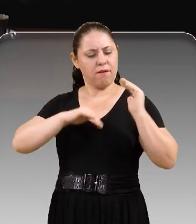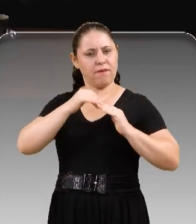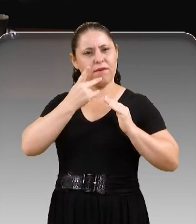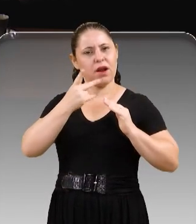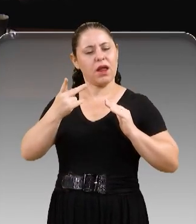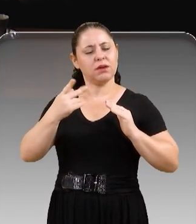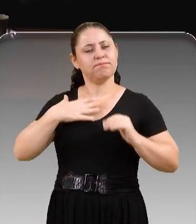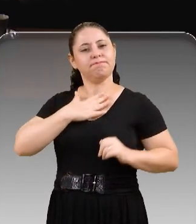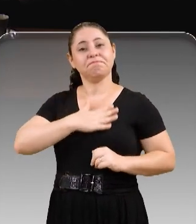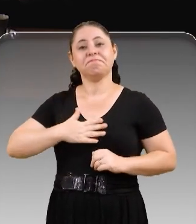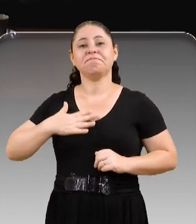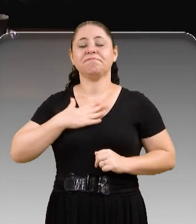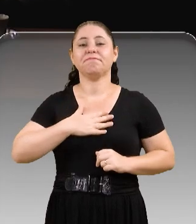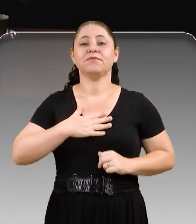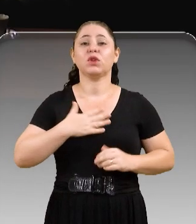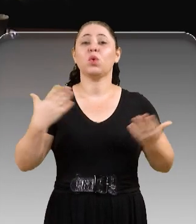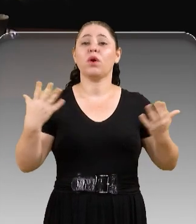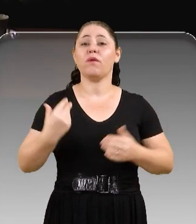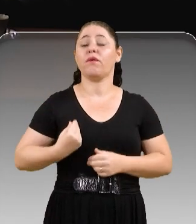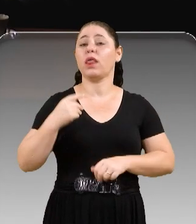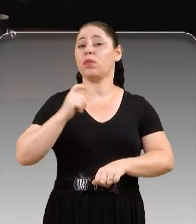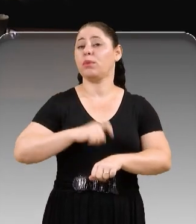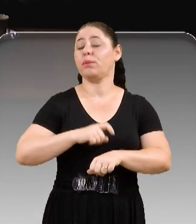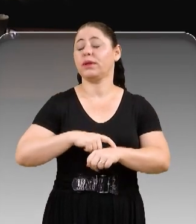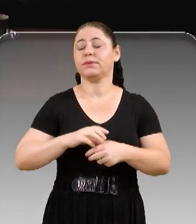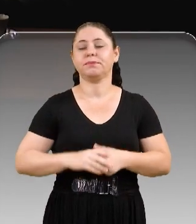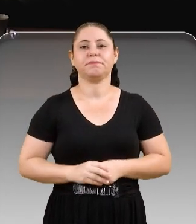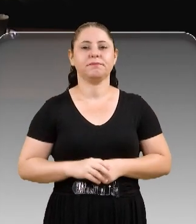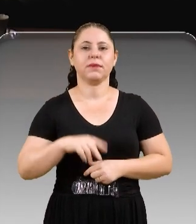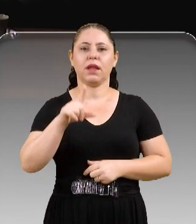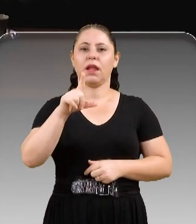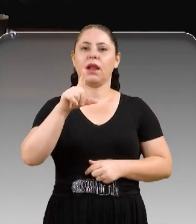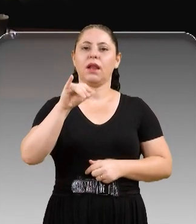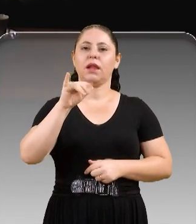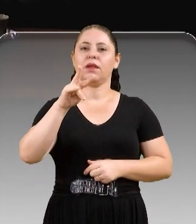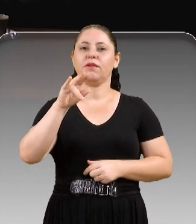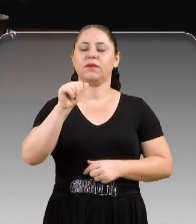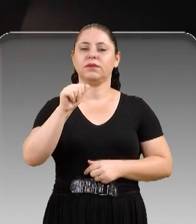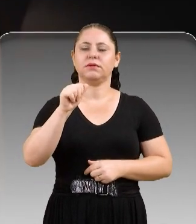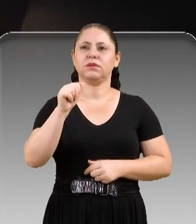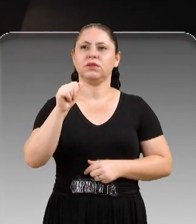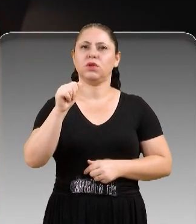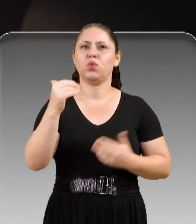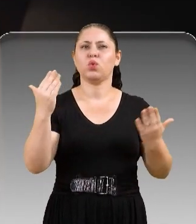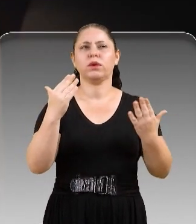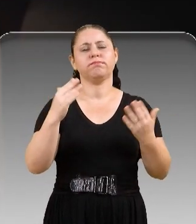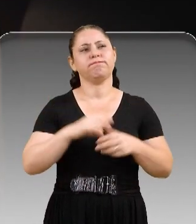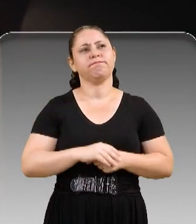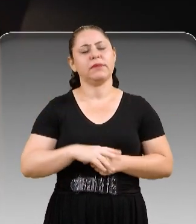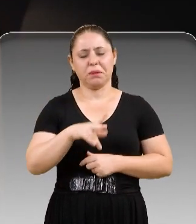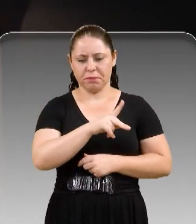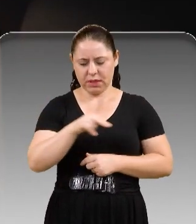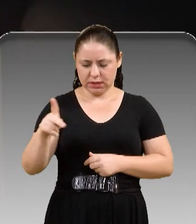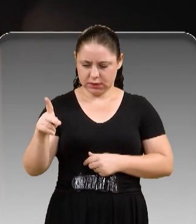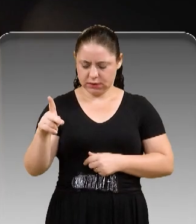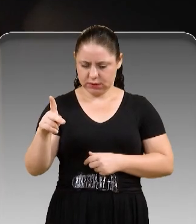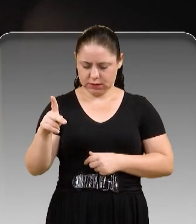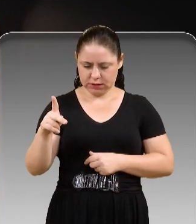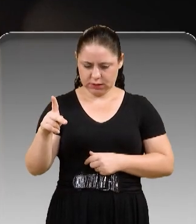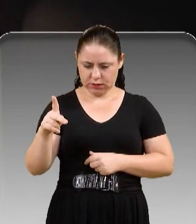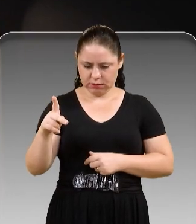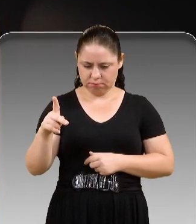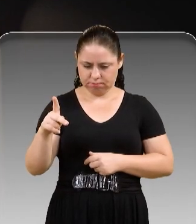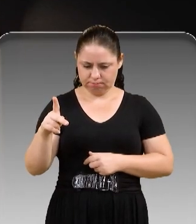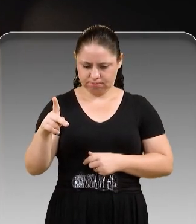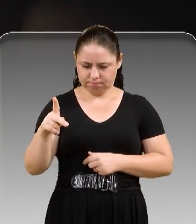carreira, e falar sobre a satisfação, então, de estar vivendo esse momento. Lívia, chegar na presidência do